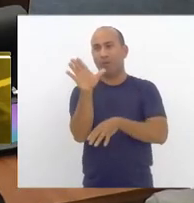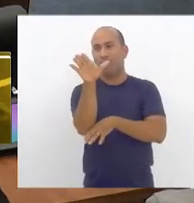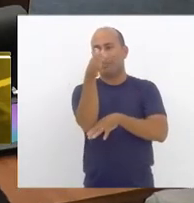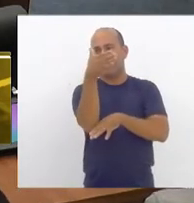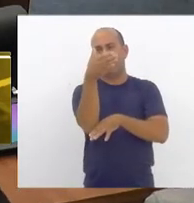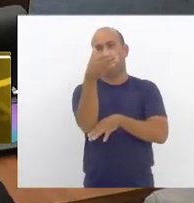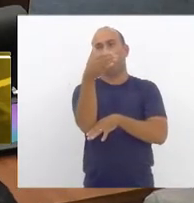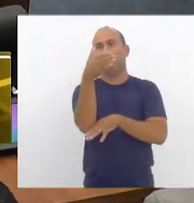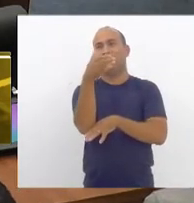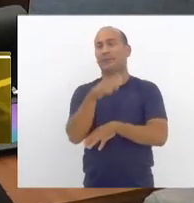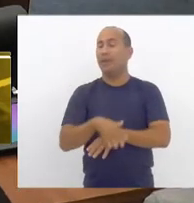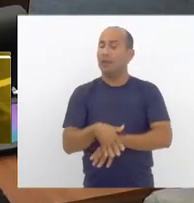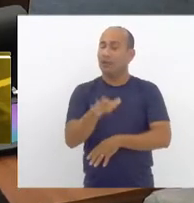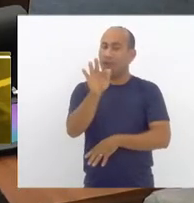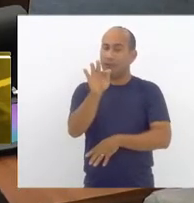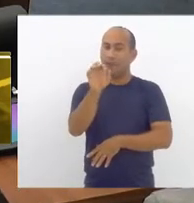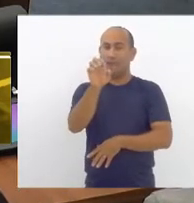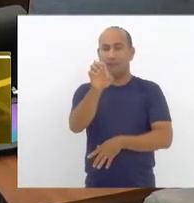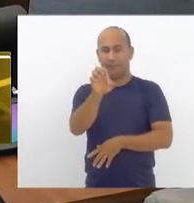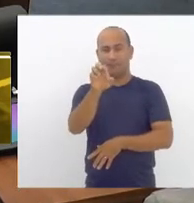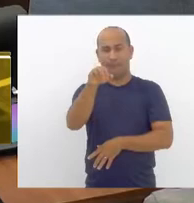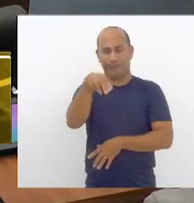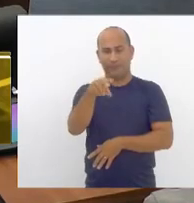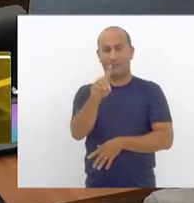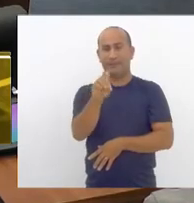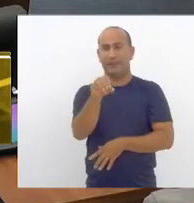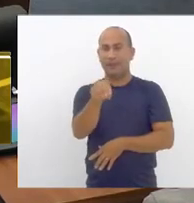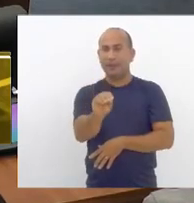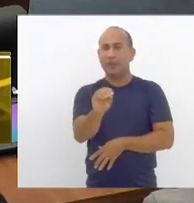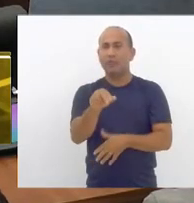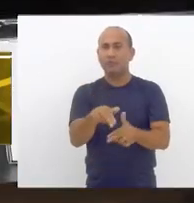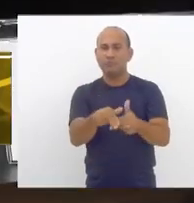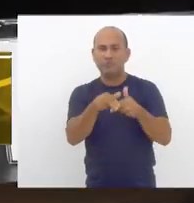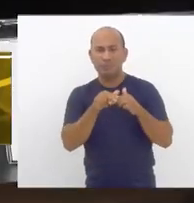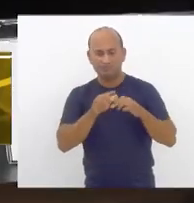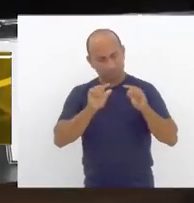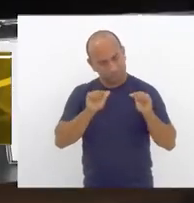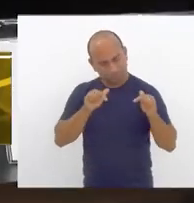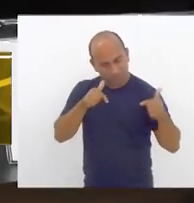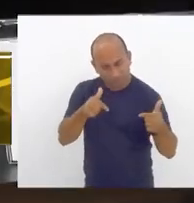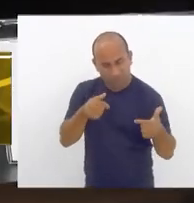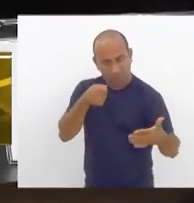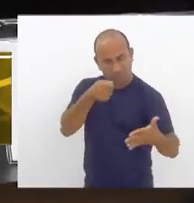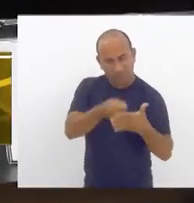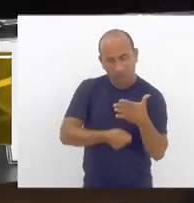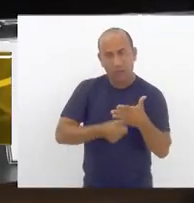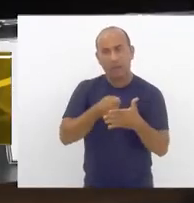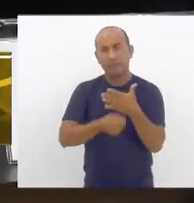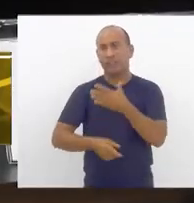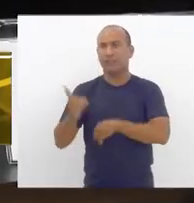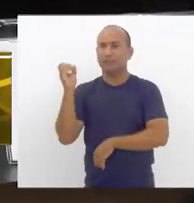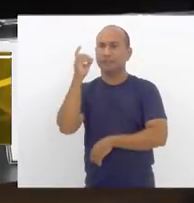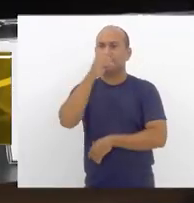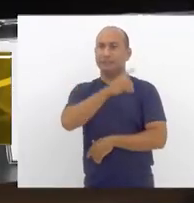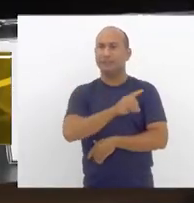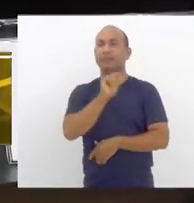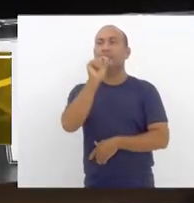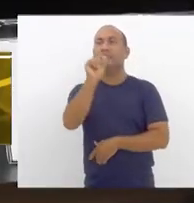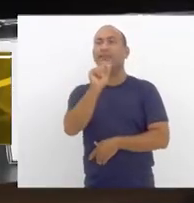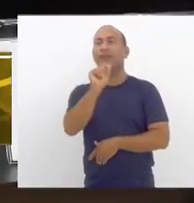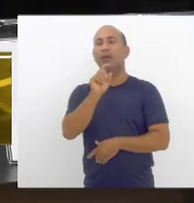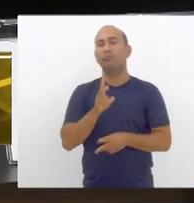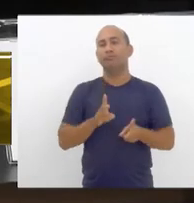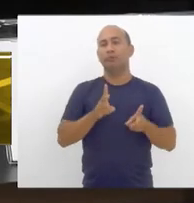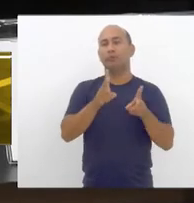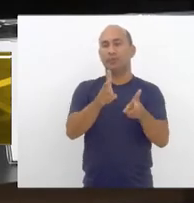é o Fernando O Fernando é enfrentou uma difícil missão que era levar à frente